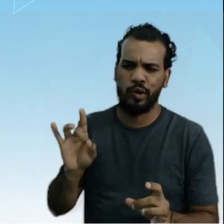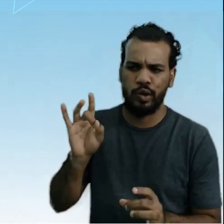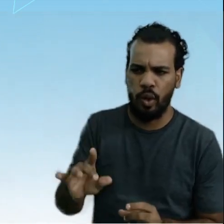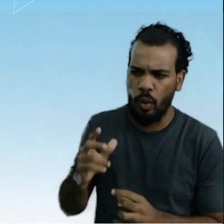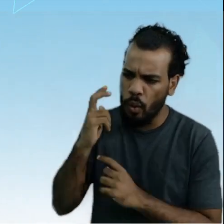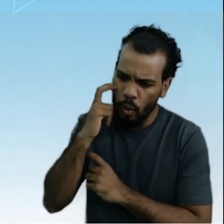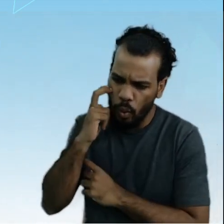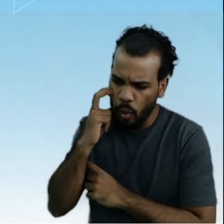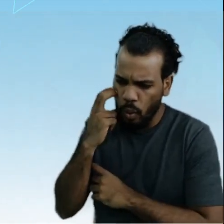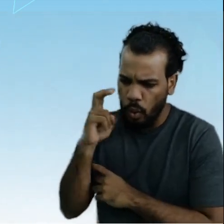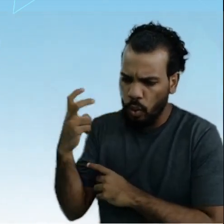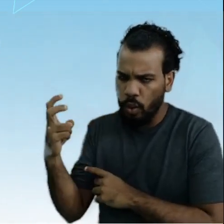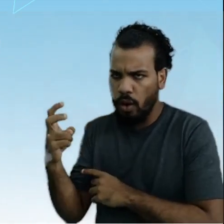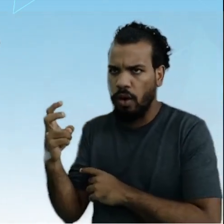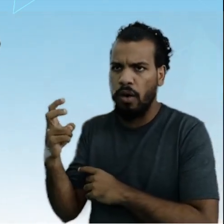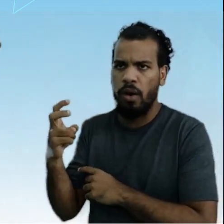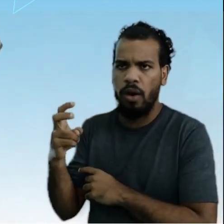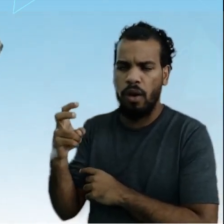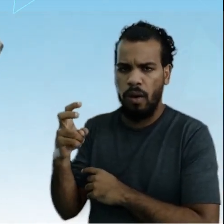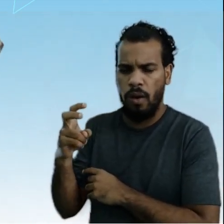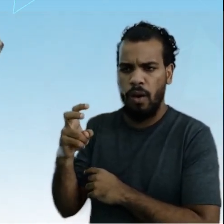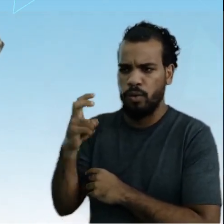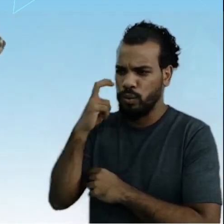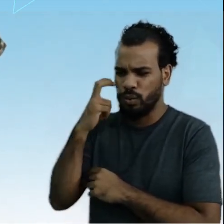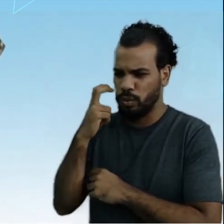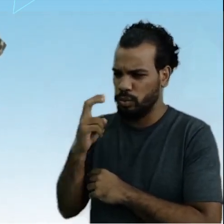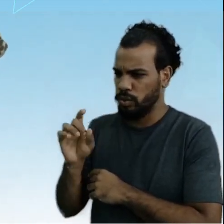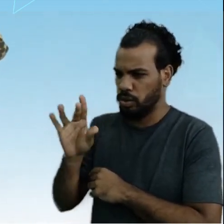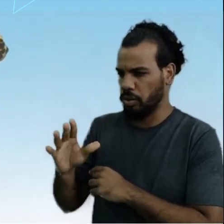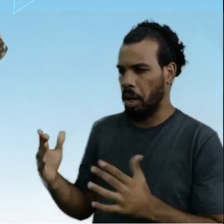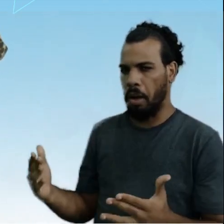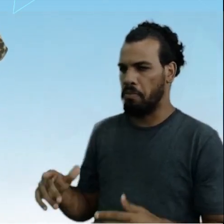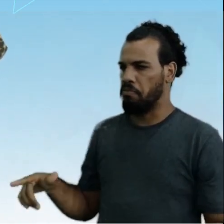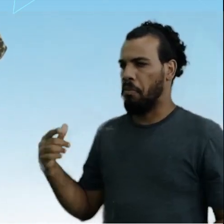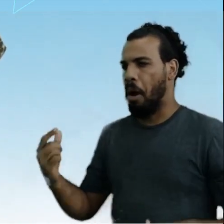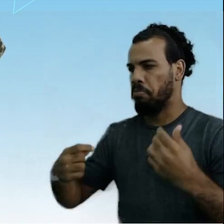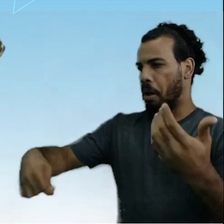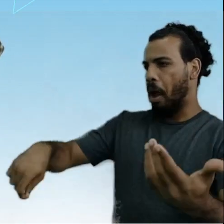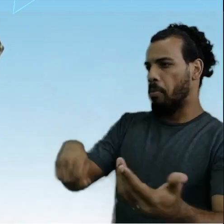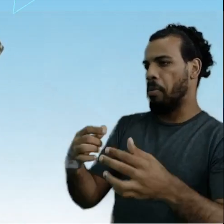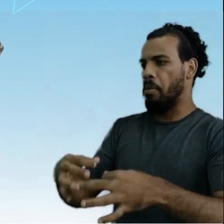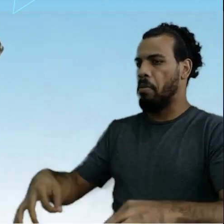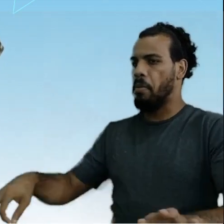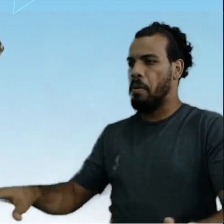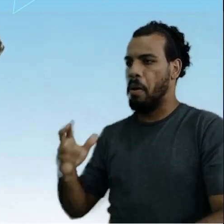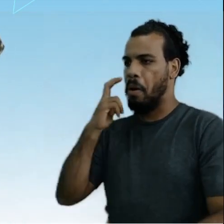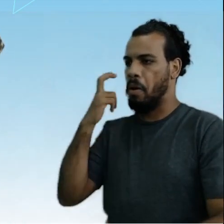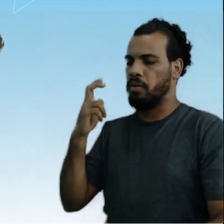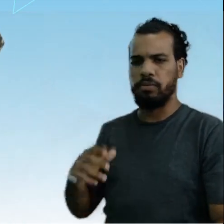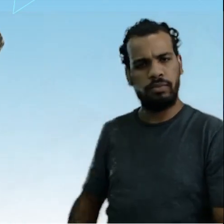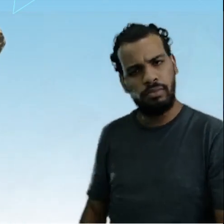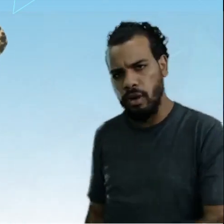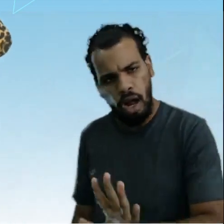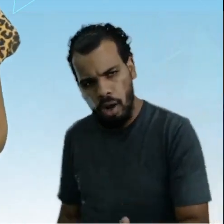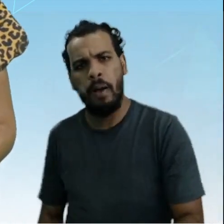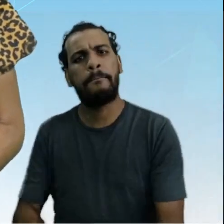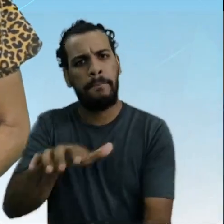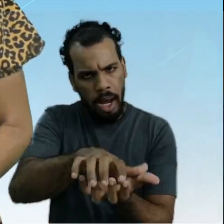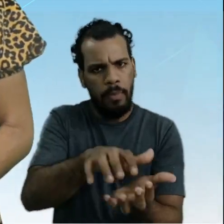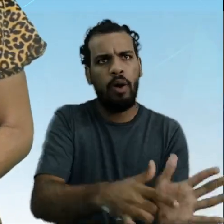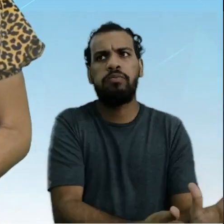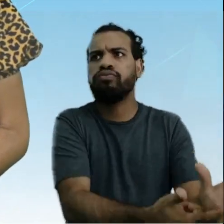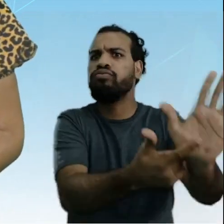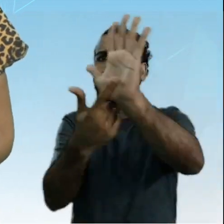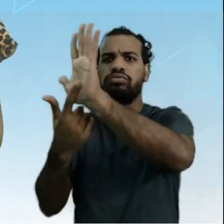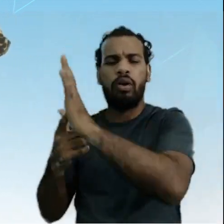a cultura, entre aspas, que nós a consideramos clássica, é que poderia ganhar o mundo. Olha aí, Pernambuco falando para